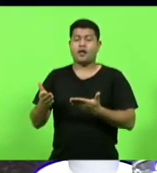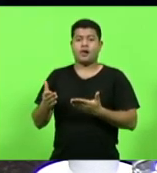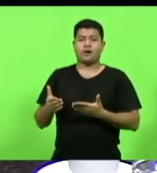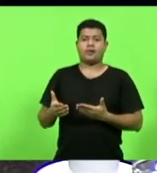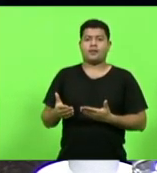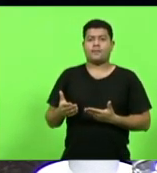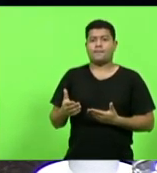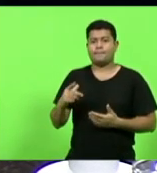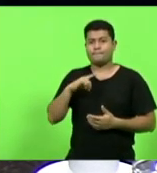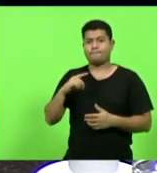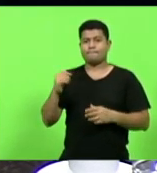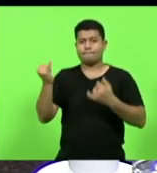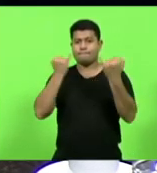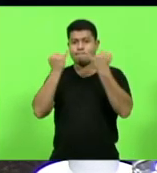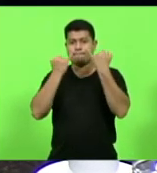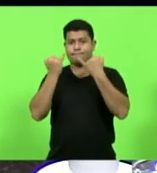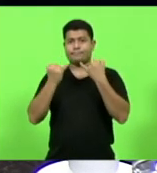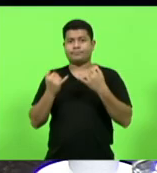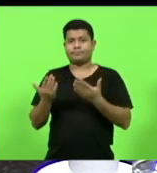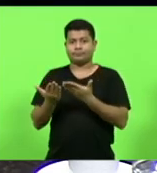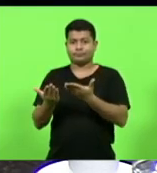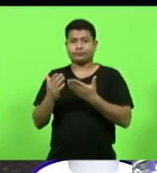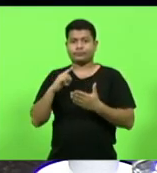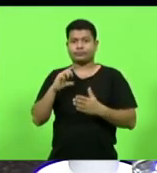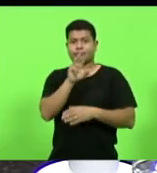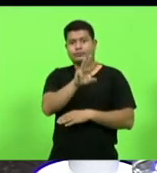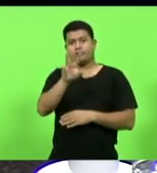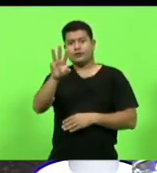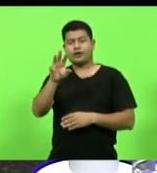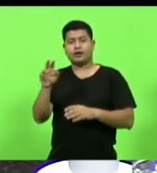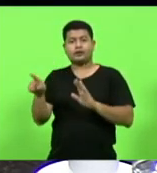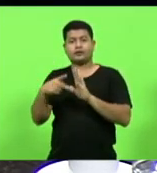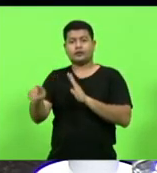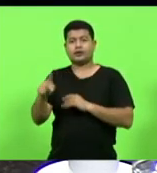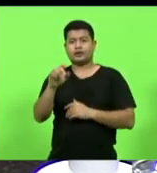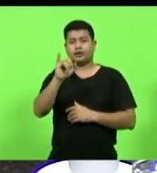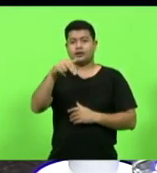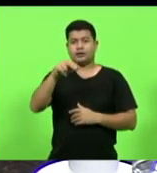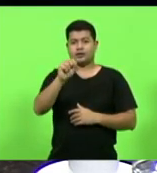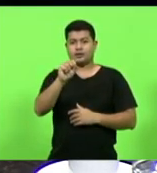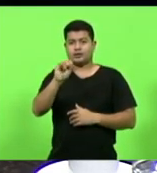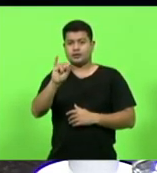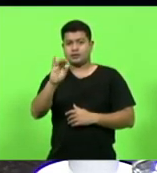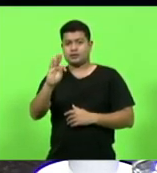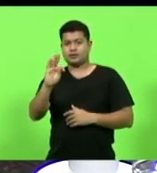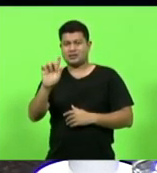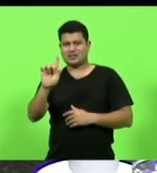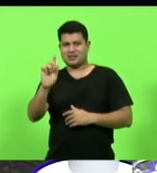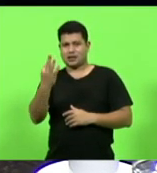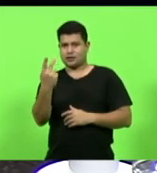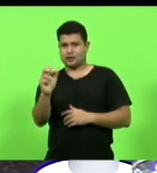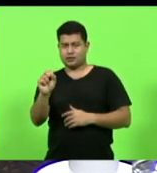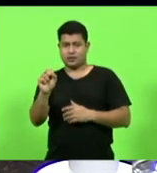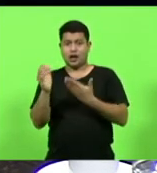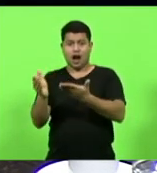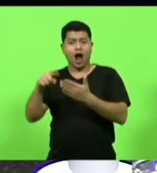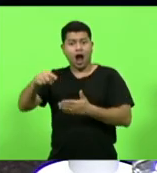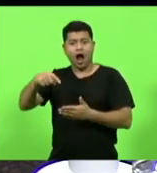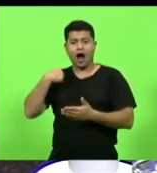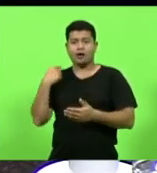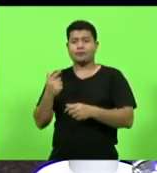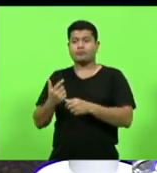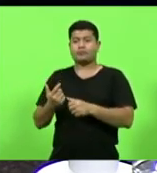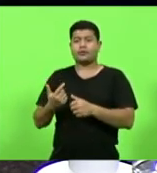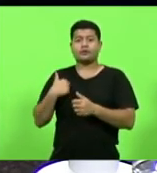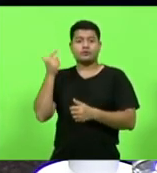próprio site da empresa Insight, ou seja, a empresa que se habilitou é a mesma que gerencia